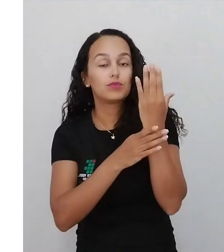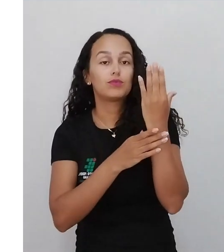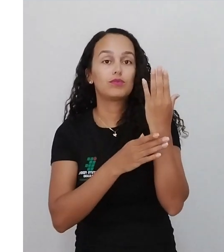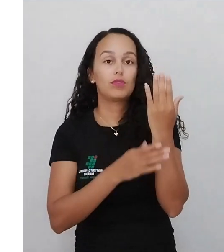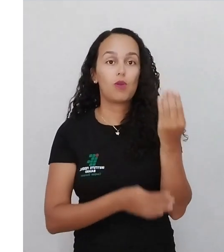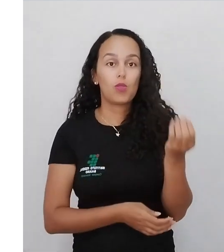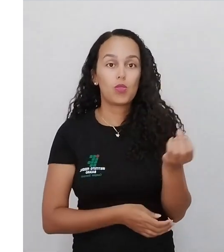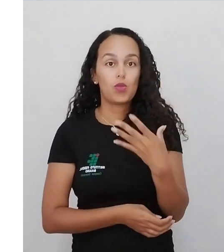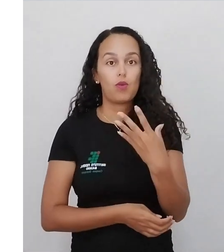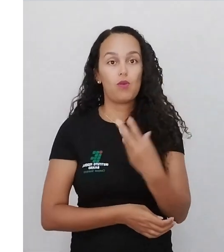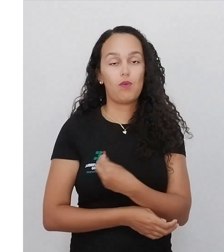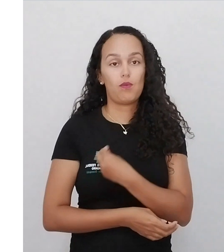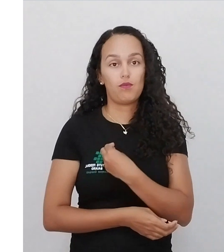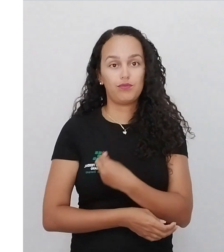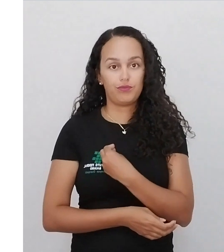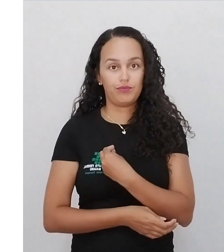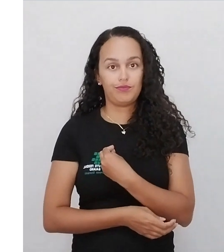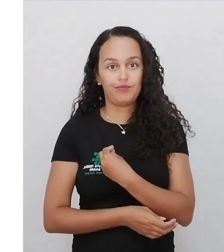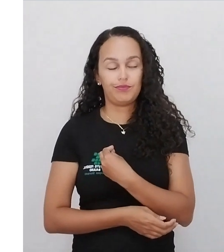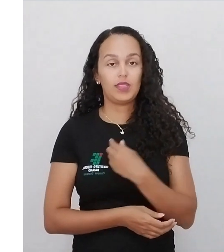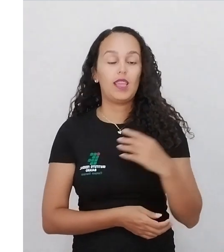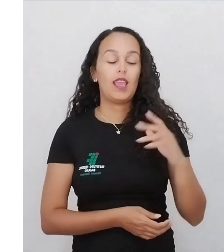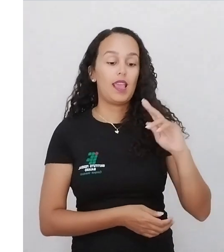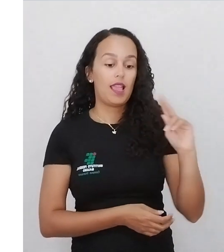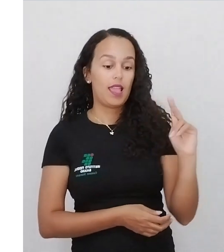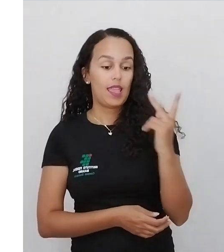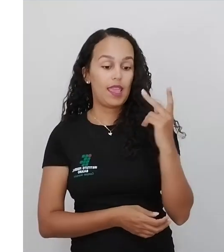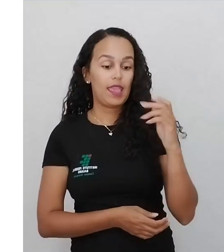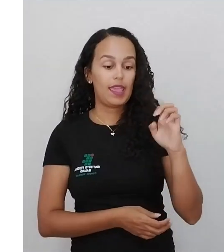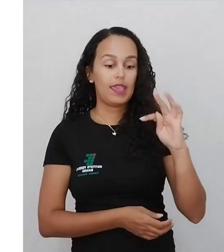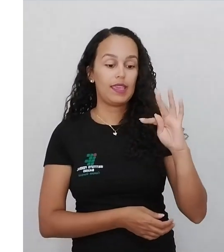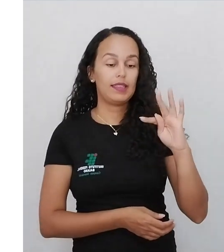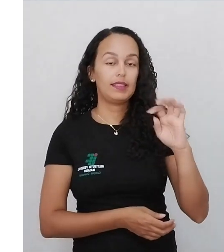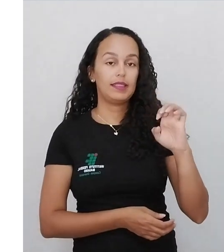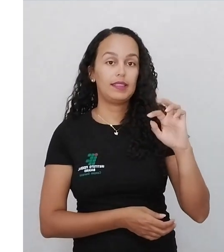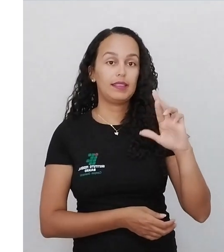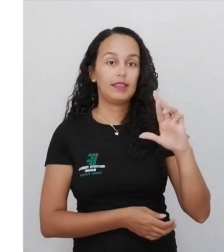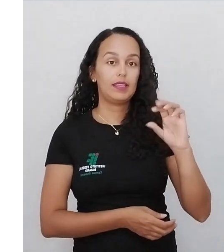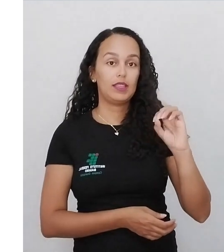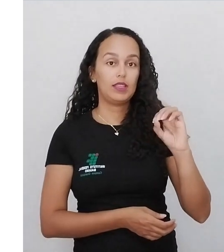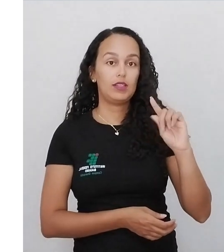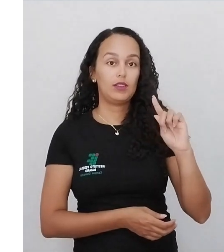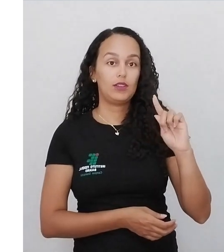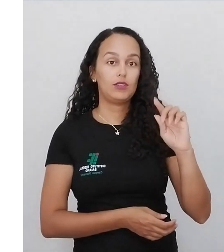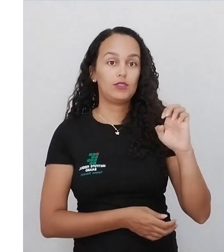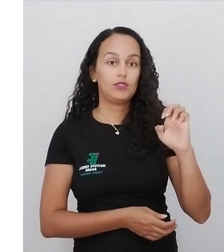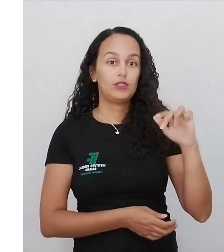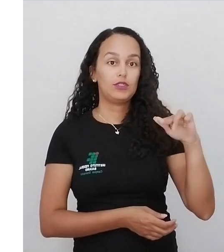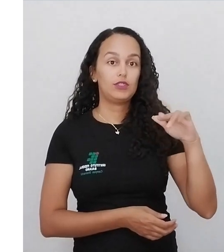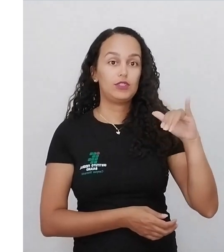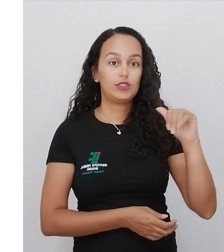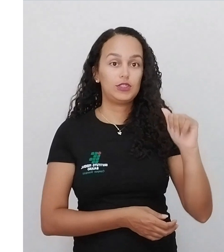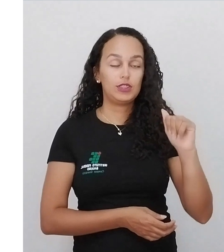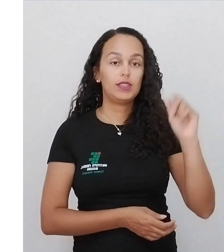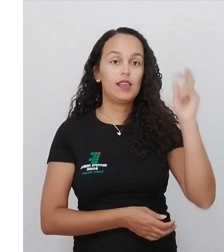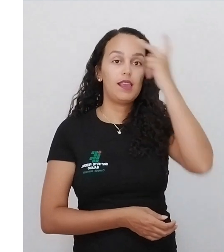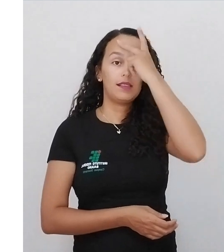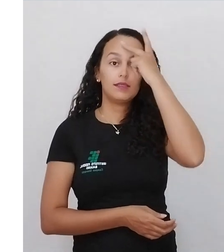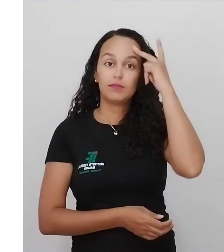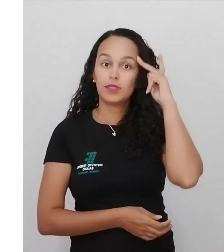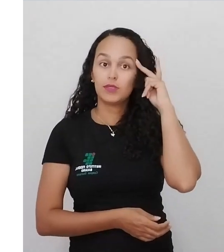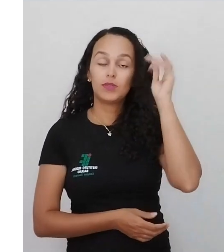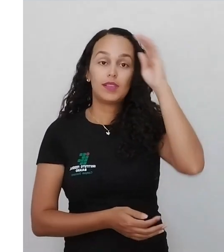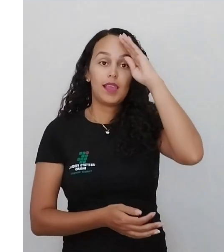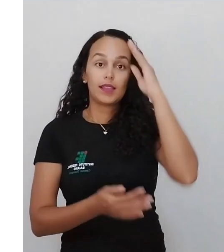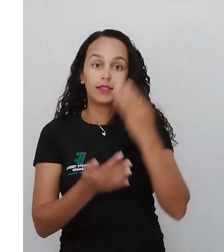Então, a heterogenia, gente, ela foi, muito, muito defendida por simplesmente as